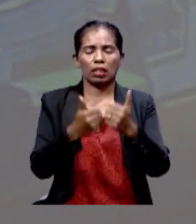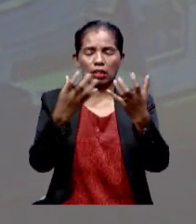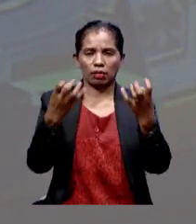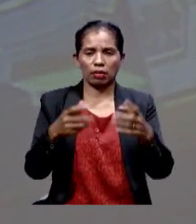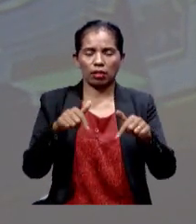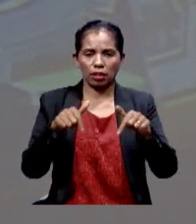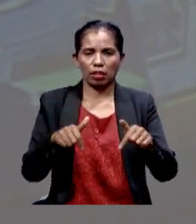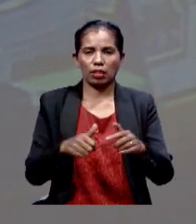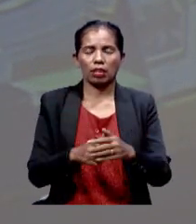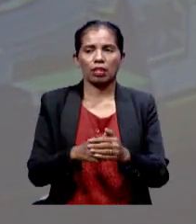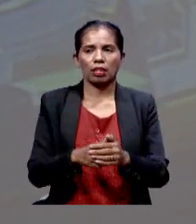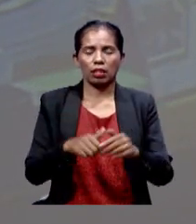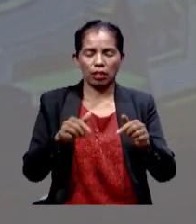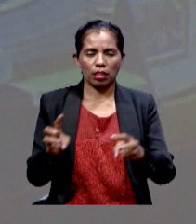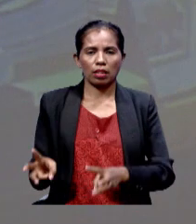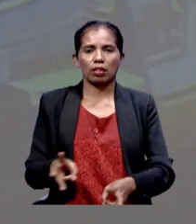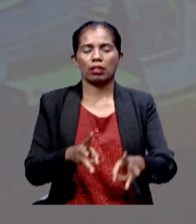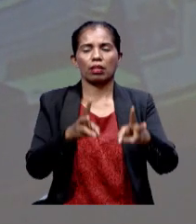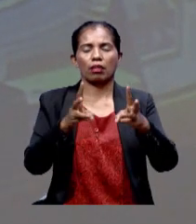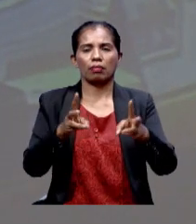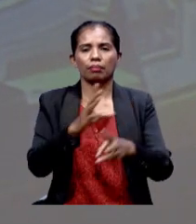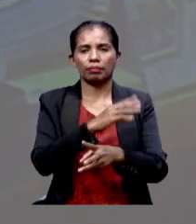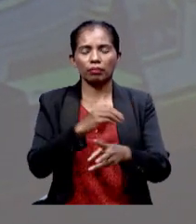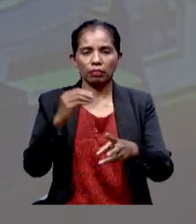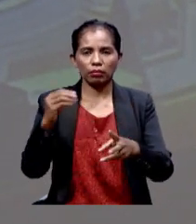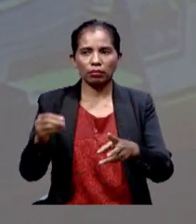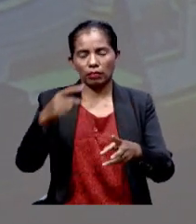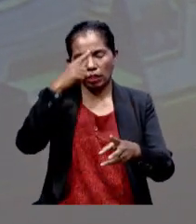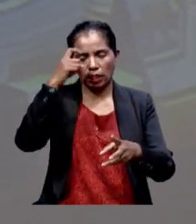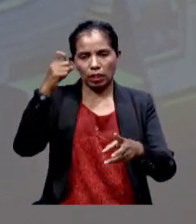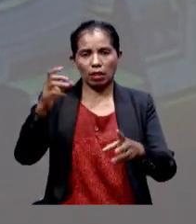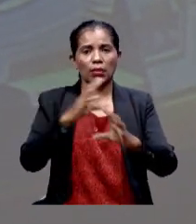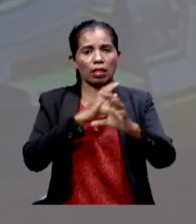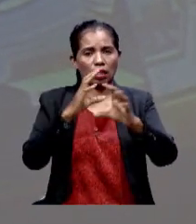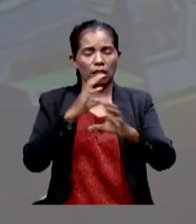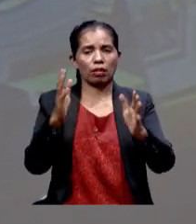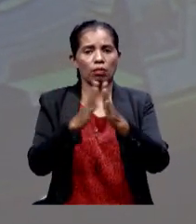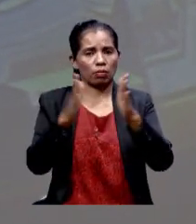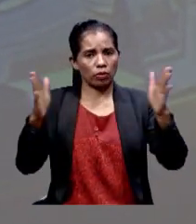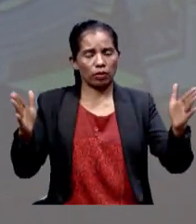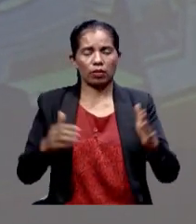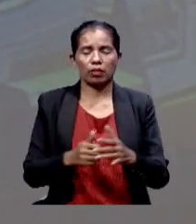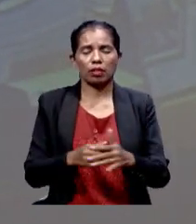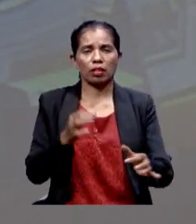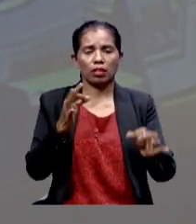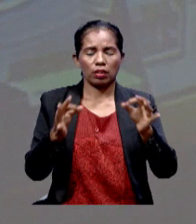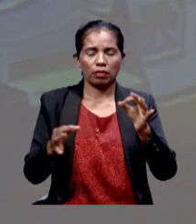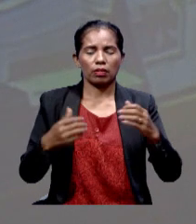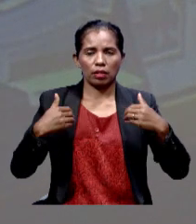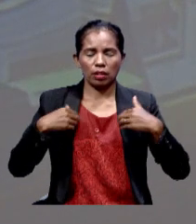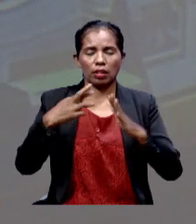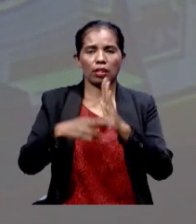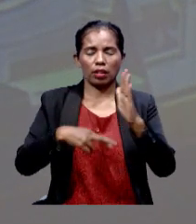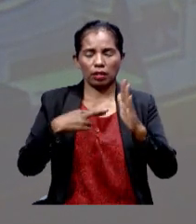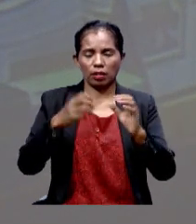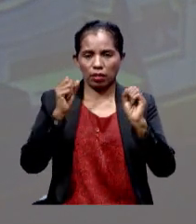a trânsito bara que estrada engarrafamento tamba tronto bobot né. Se care que hace resolução para circulação e